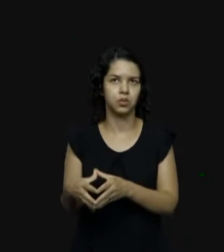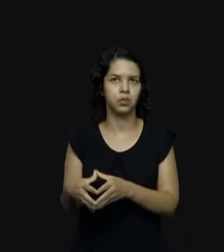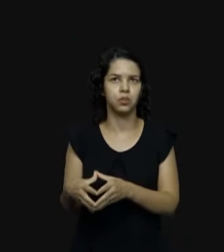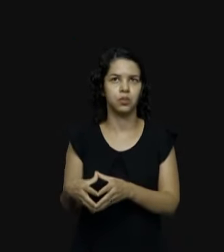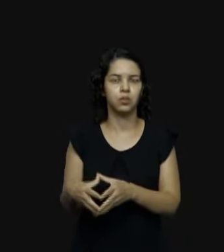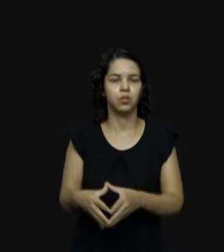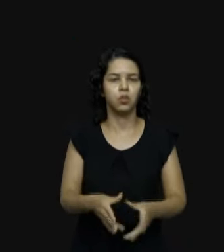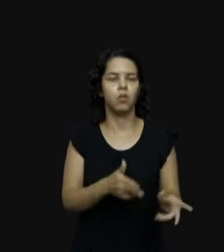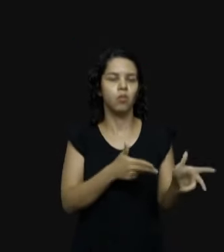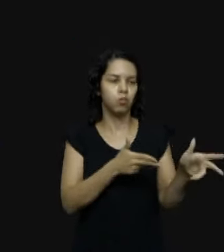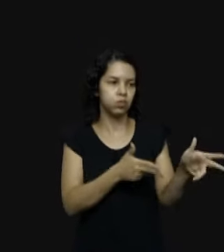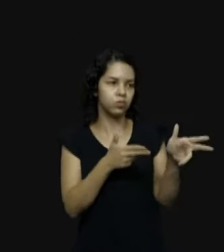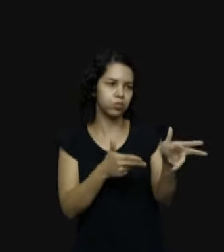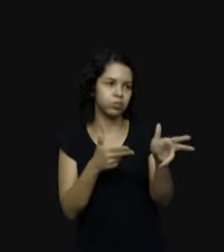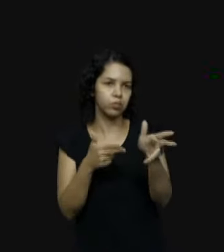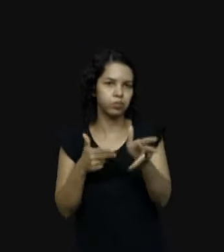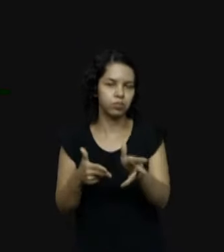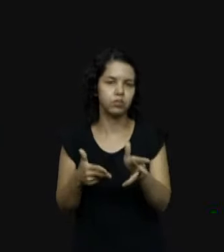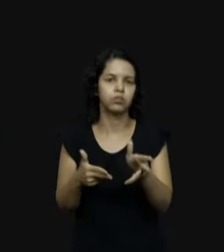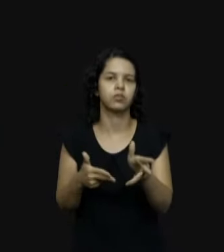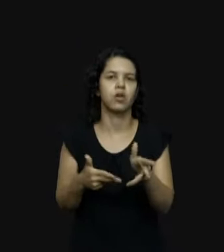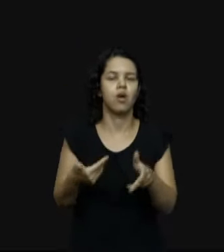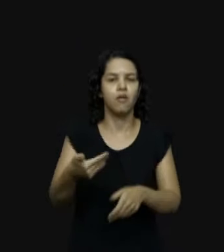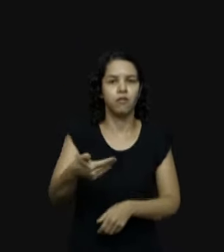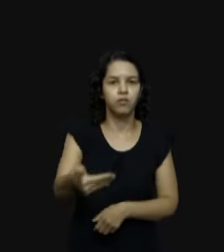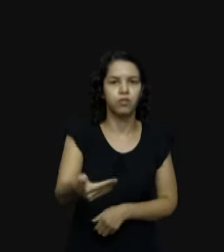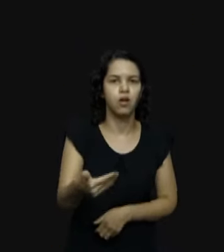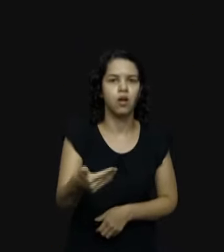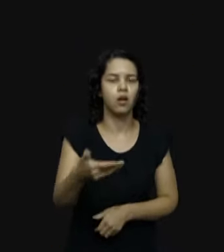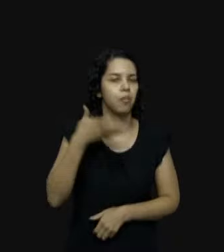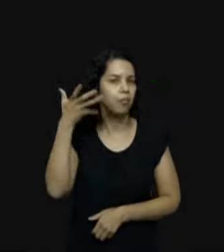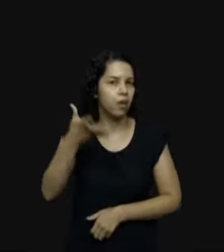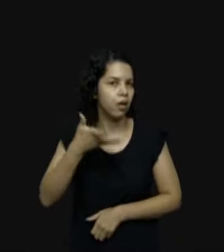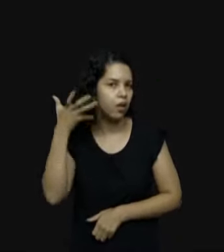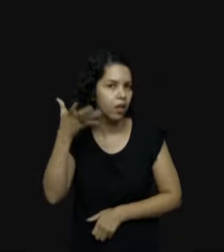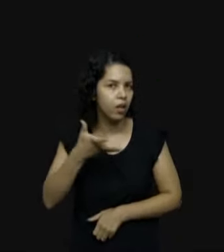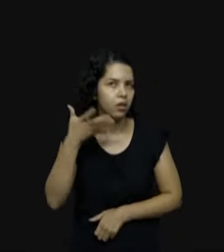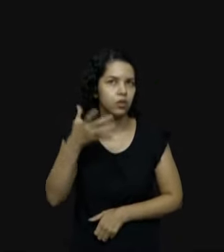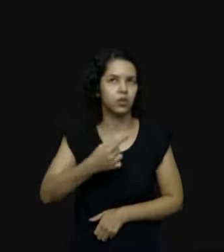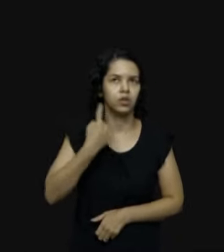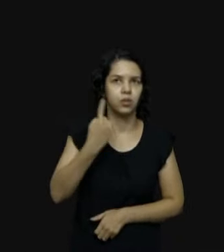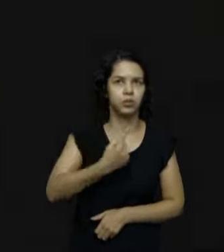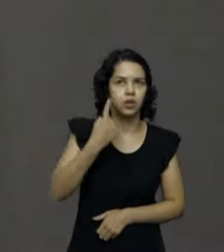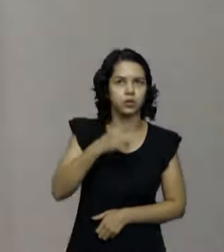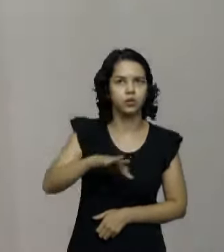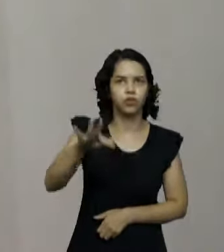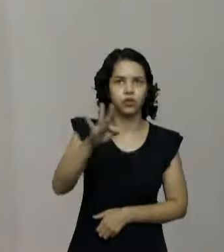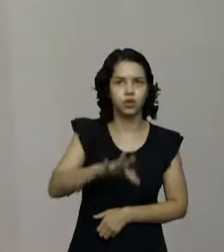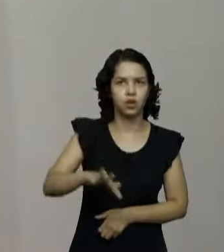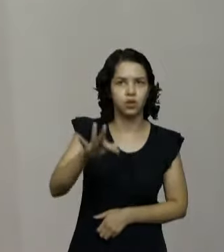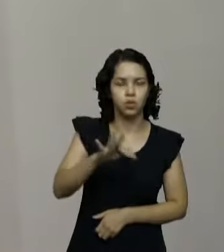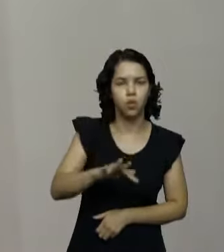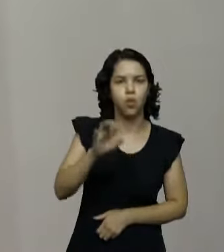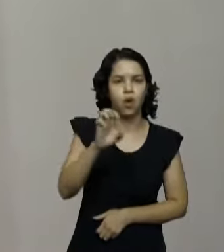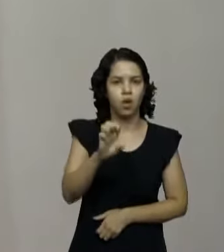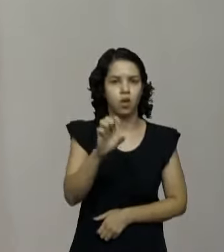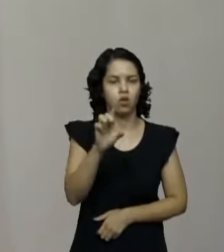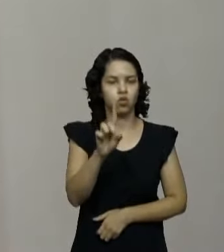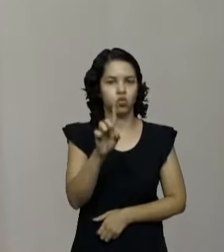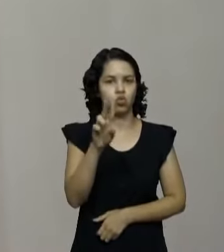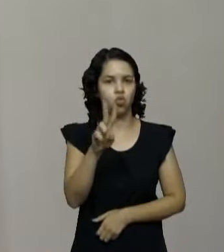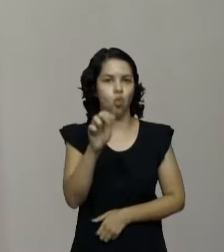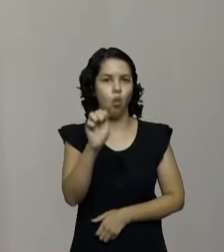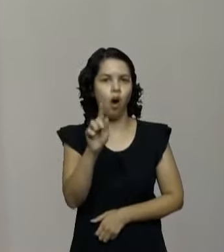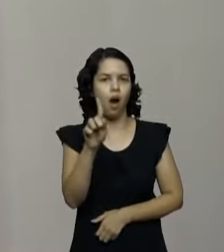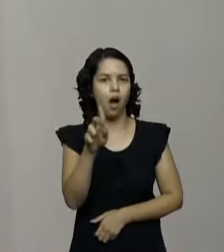Tiro, uma palestra com o deputado federal Eduardo Bolsonaro,